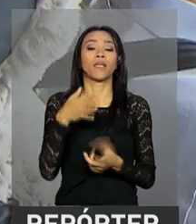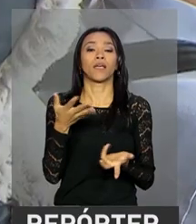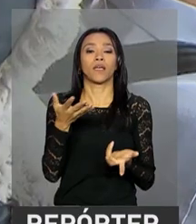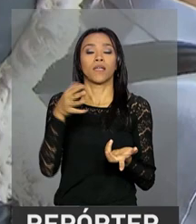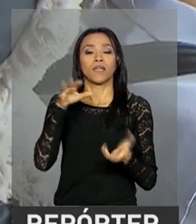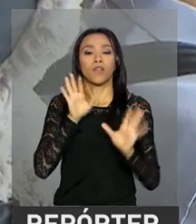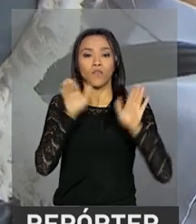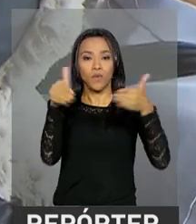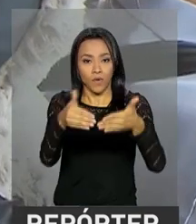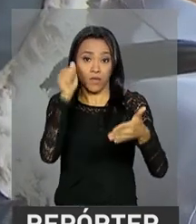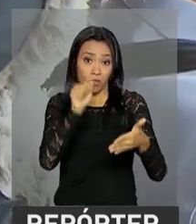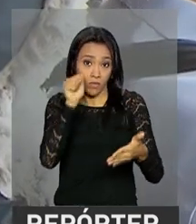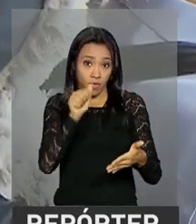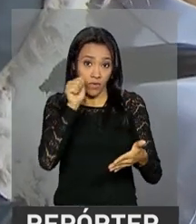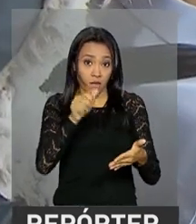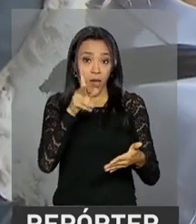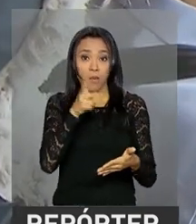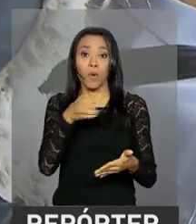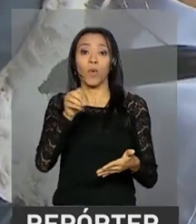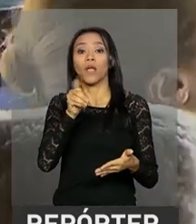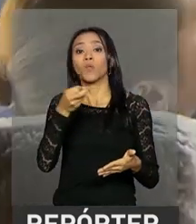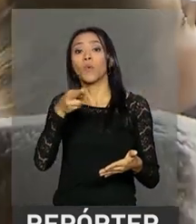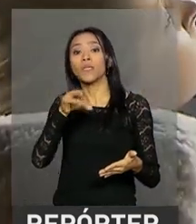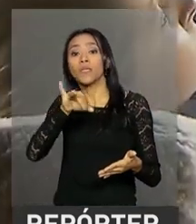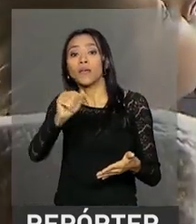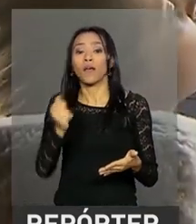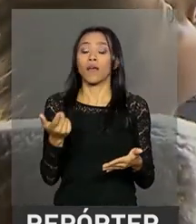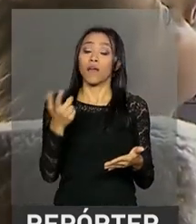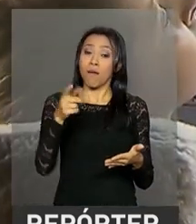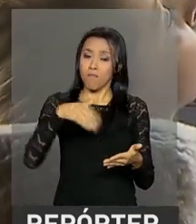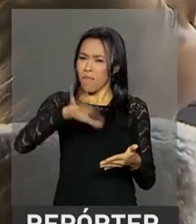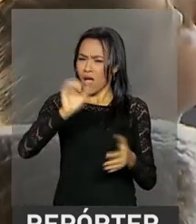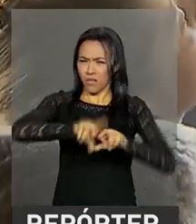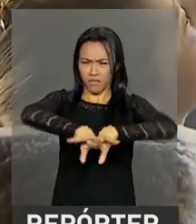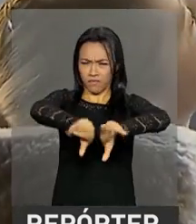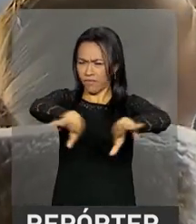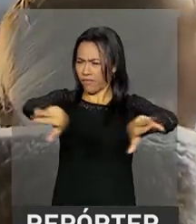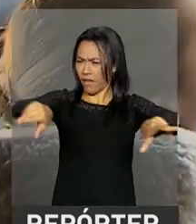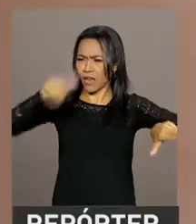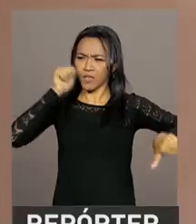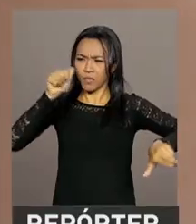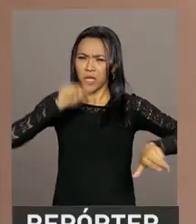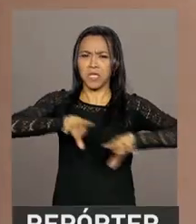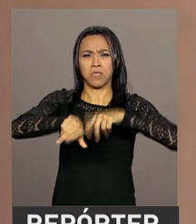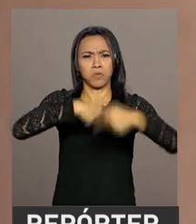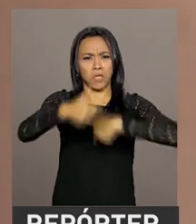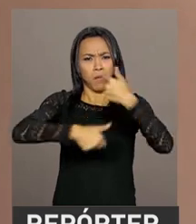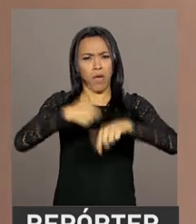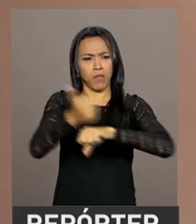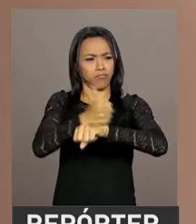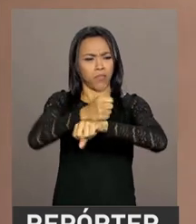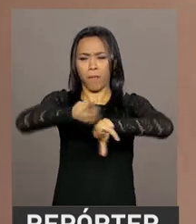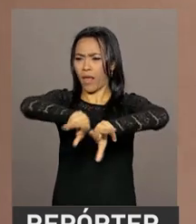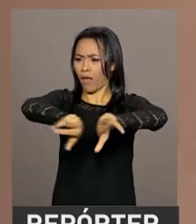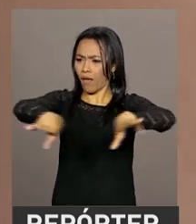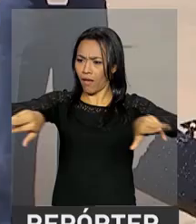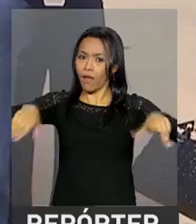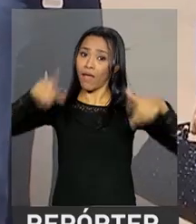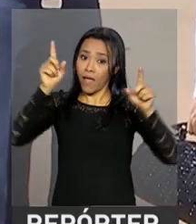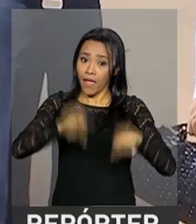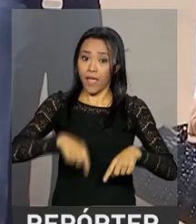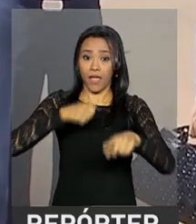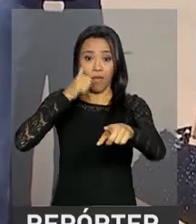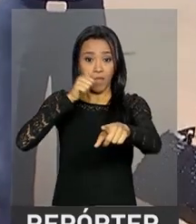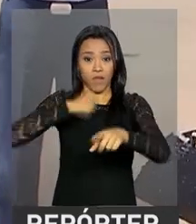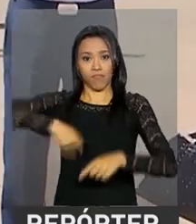Mulher. Um exemplo vivo da presença da mulher nas mais variadas atividades é o exemplo dado pela capitão